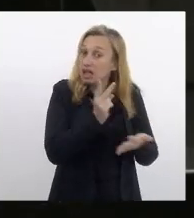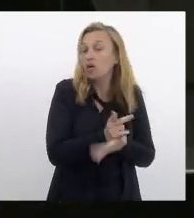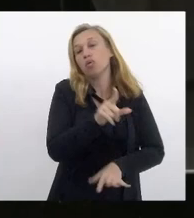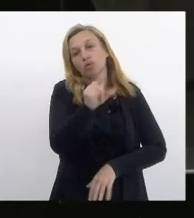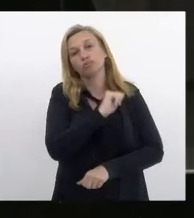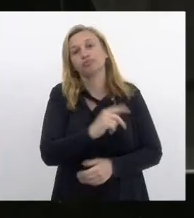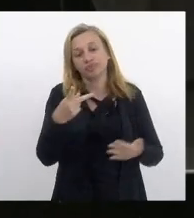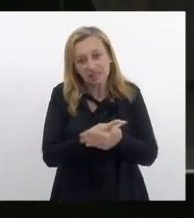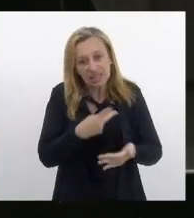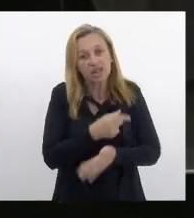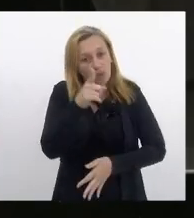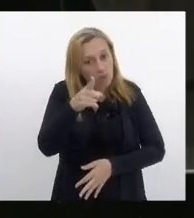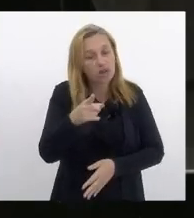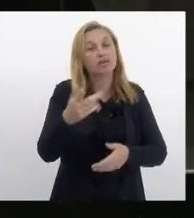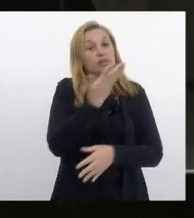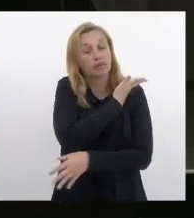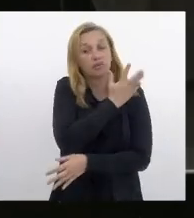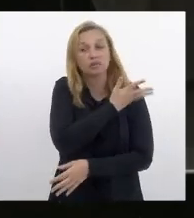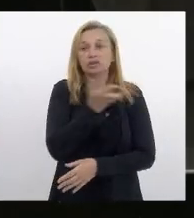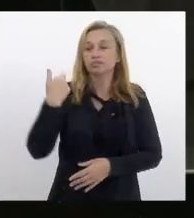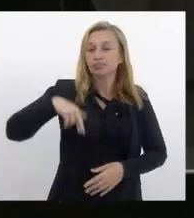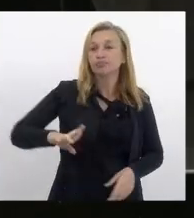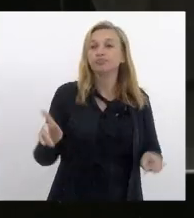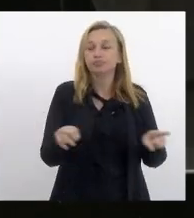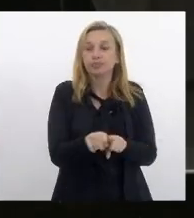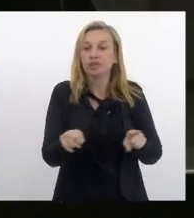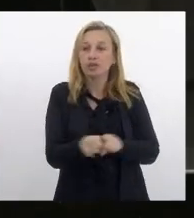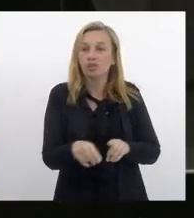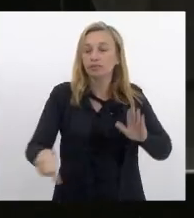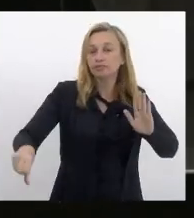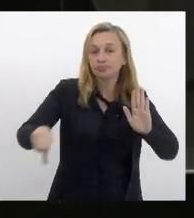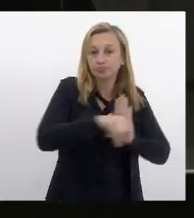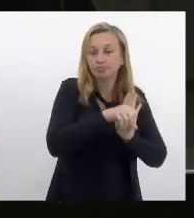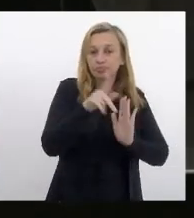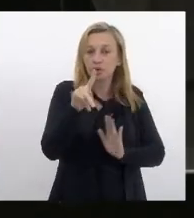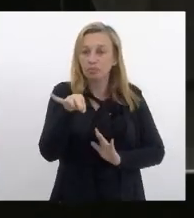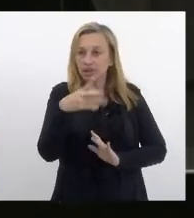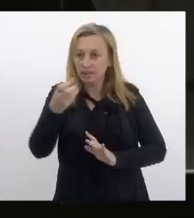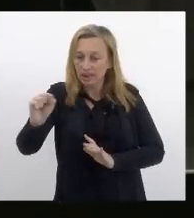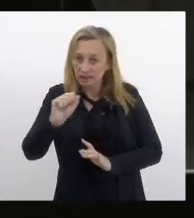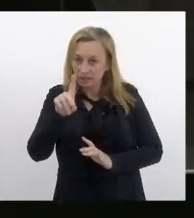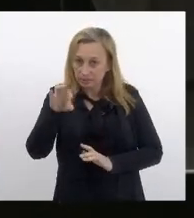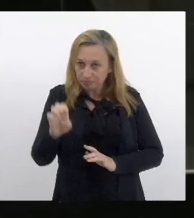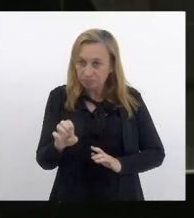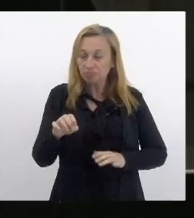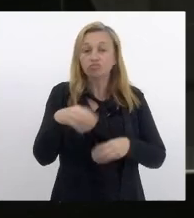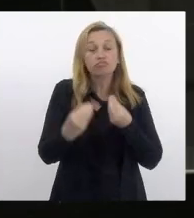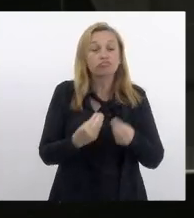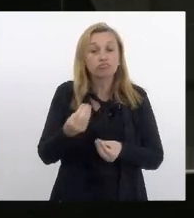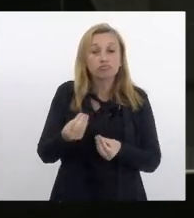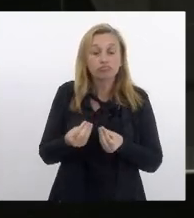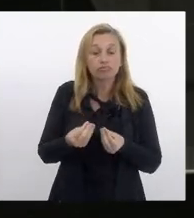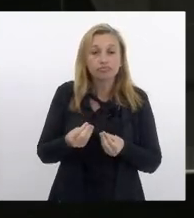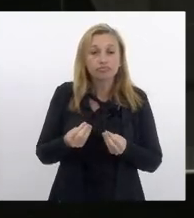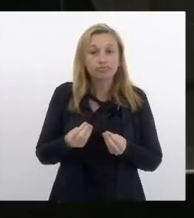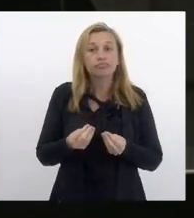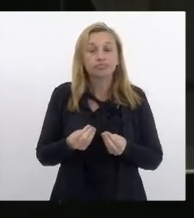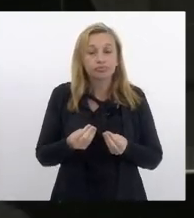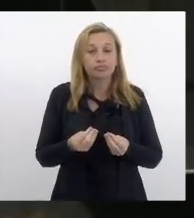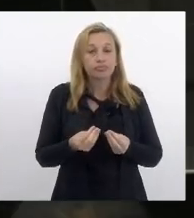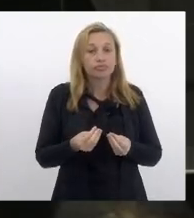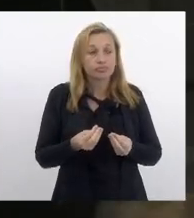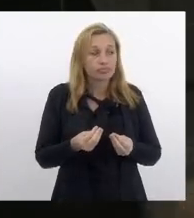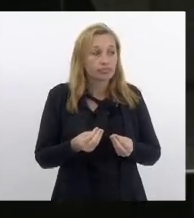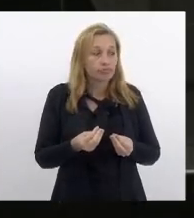de preconceito religioso e o crime de improbidade. E como tal ele vai responder? E como tal ele vai